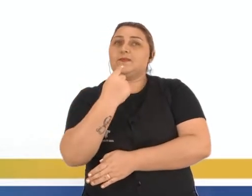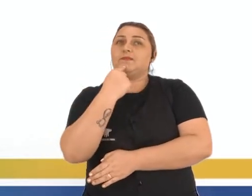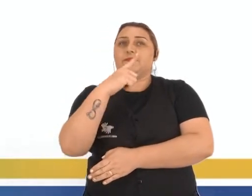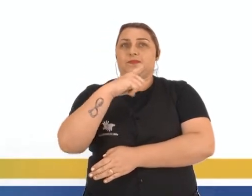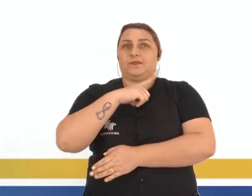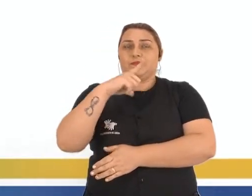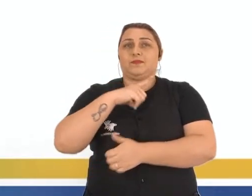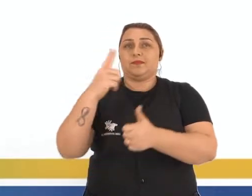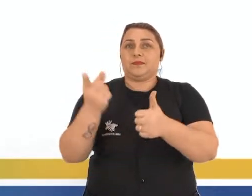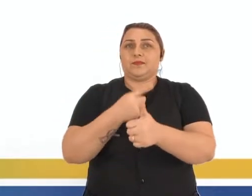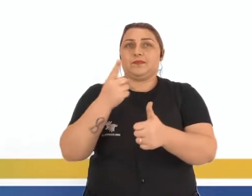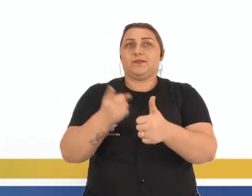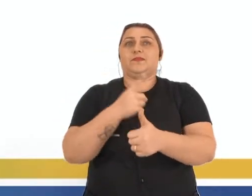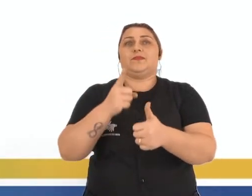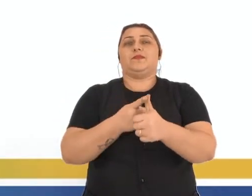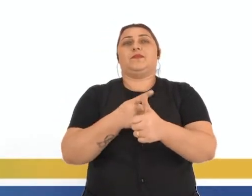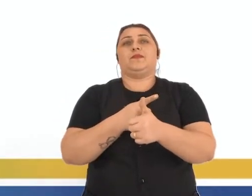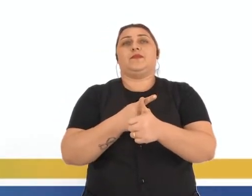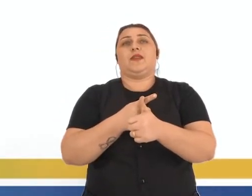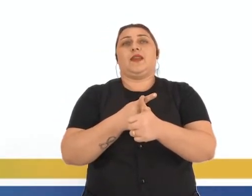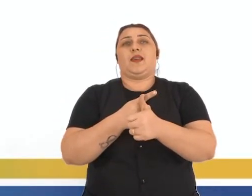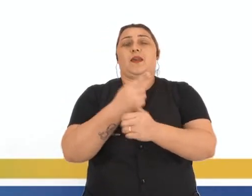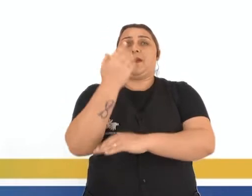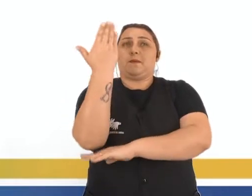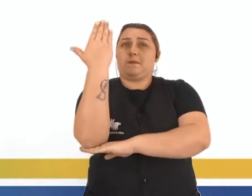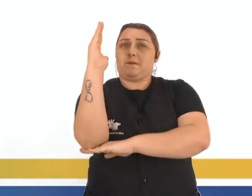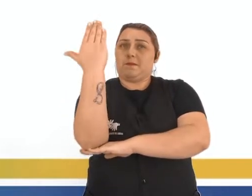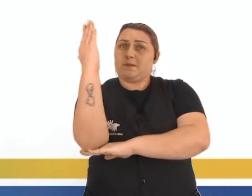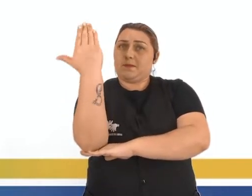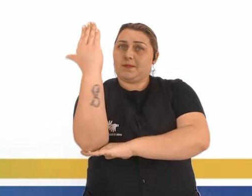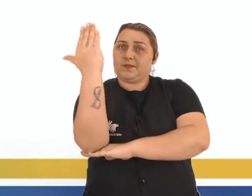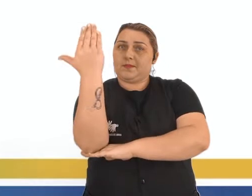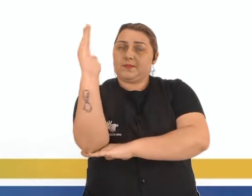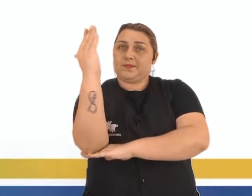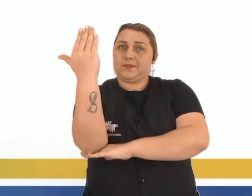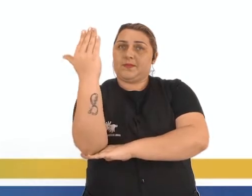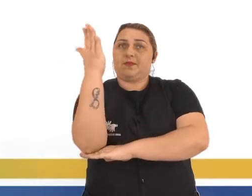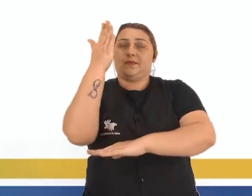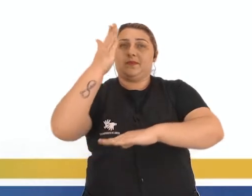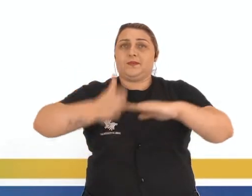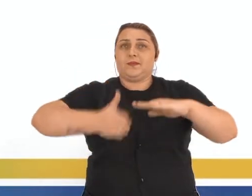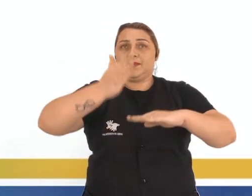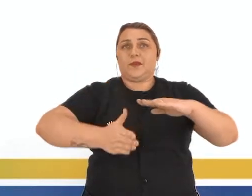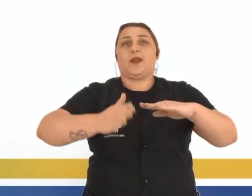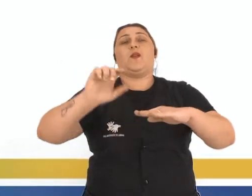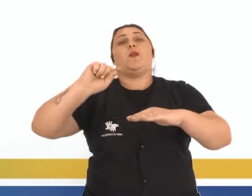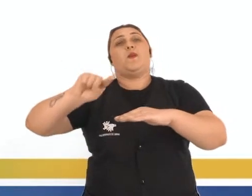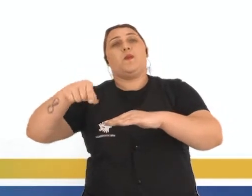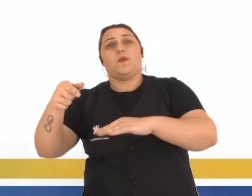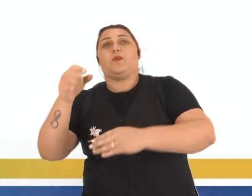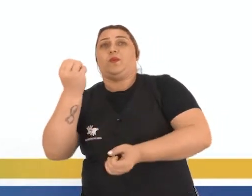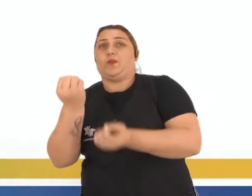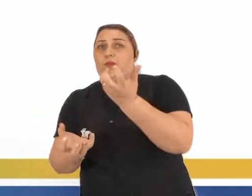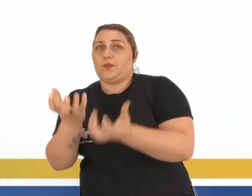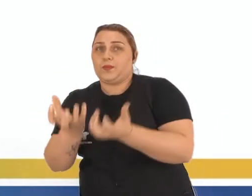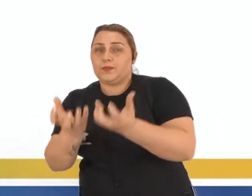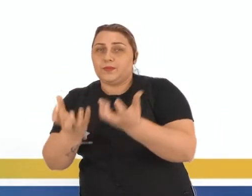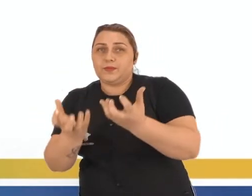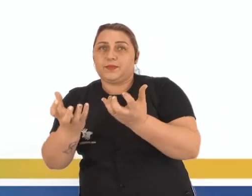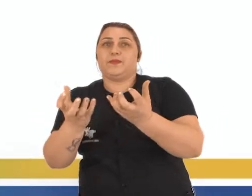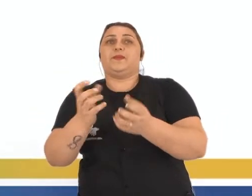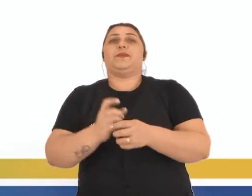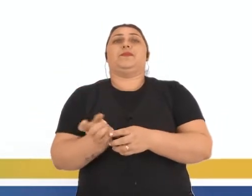primeiro uma figura mostrando pedaços, troncos de madeira sendo cortados e um outro tronco de madeiras sendo